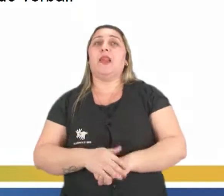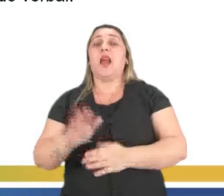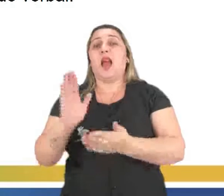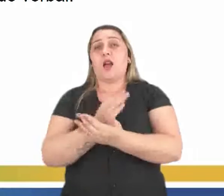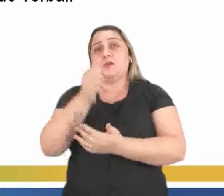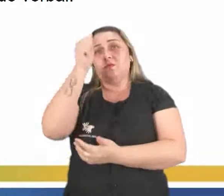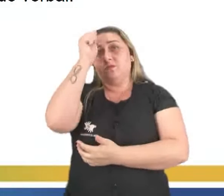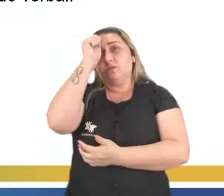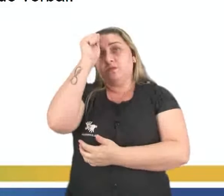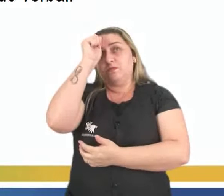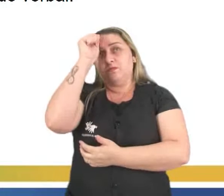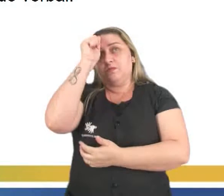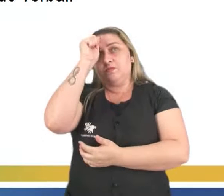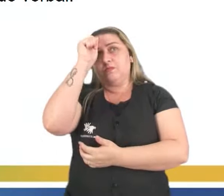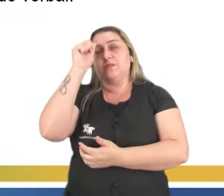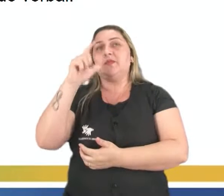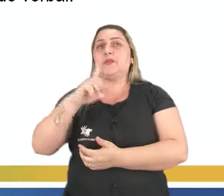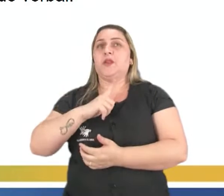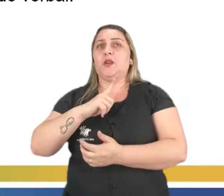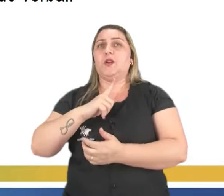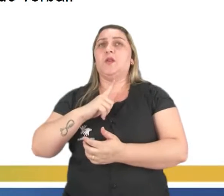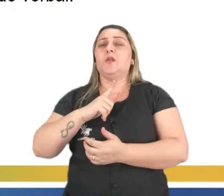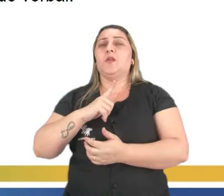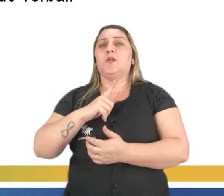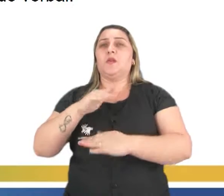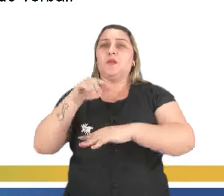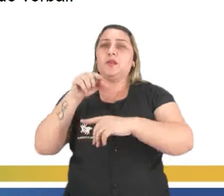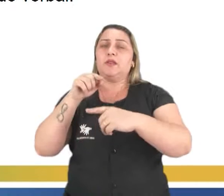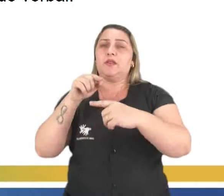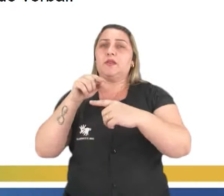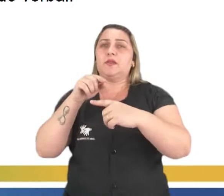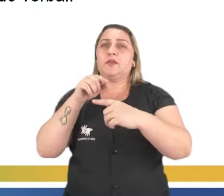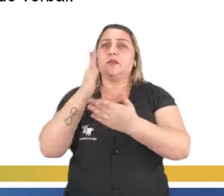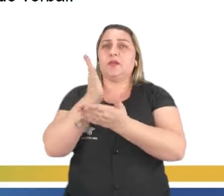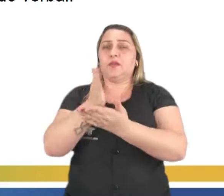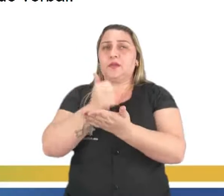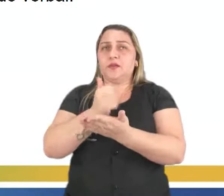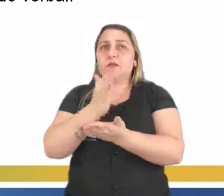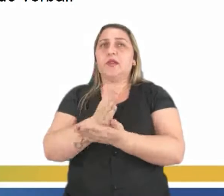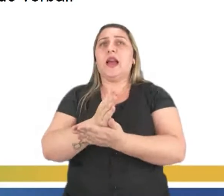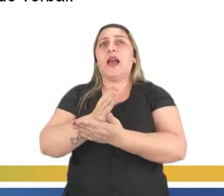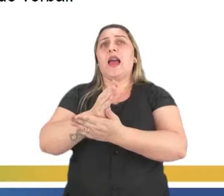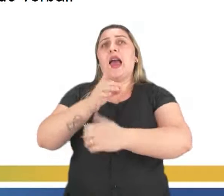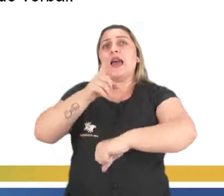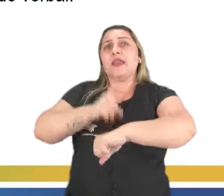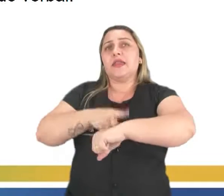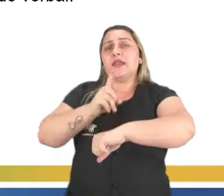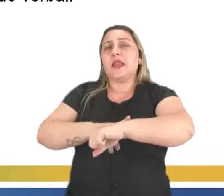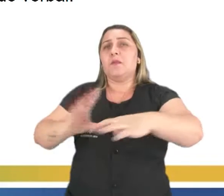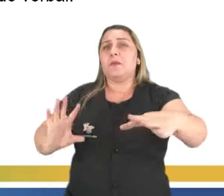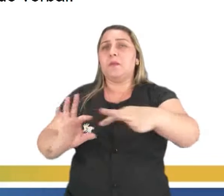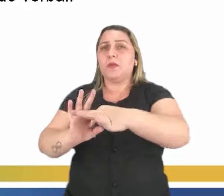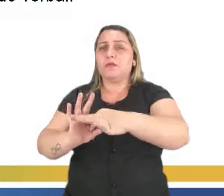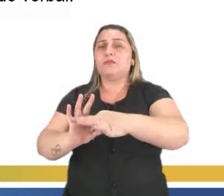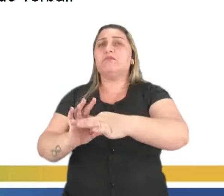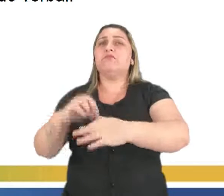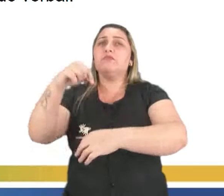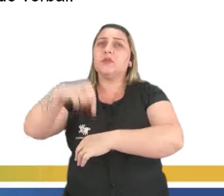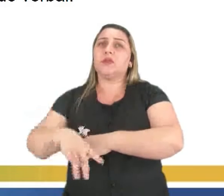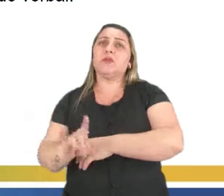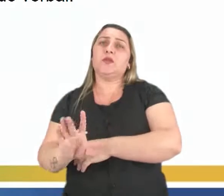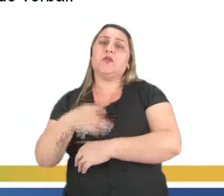autores aí podemos dizer que há uma divisão na coesão sequencial, que seria a temporal e a por conexão. E aqui nós vamos